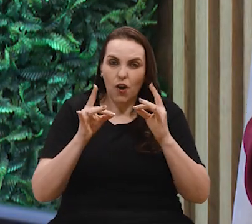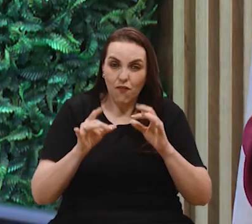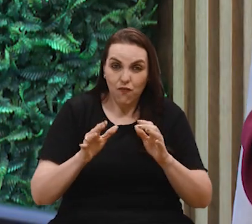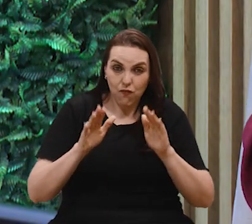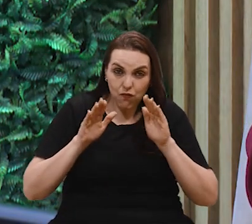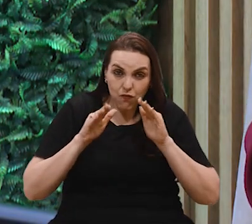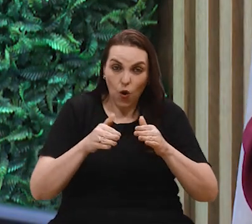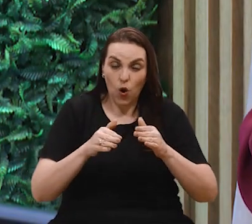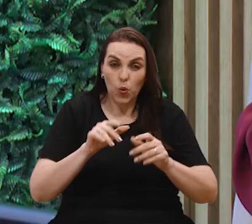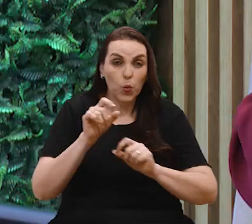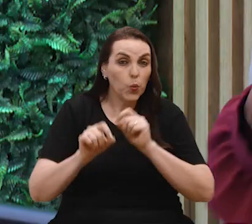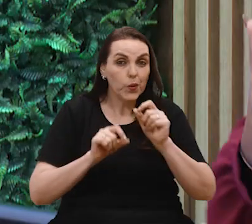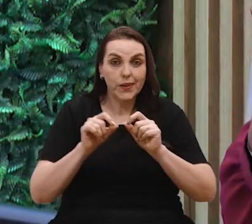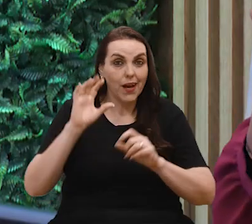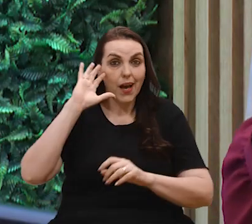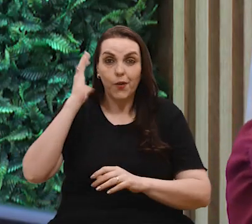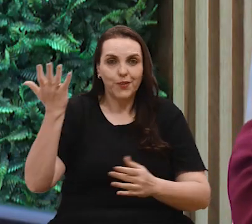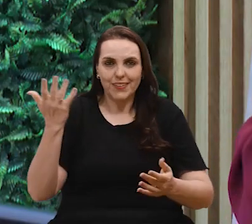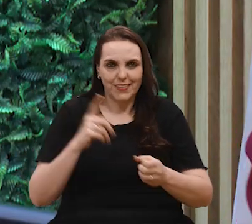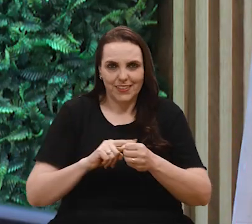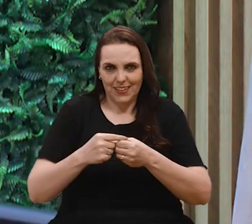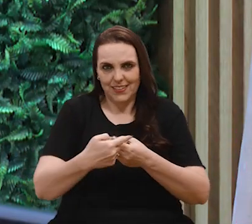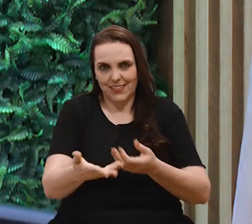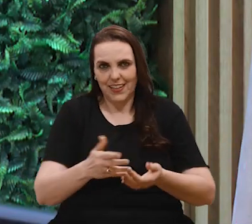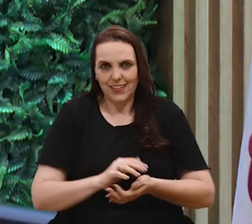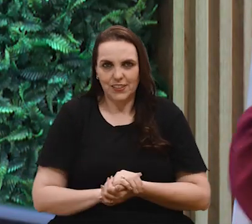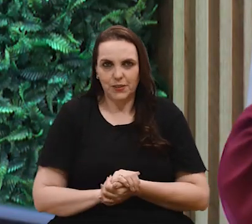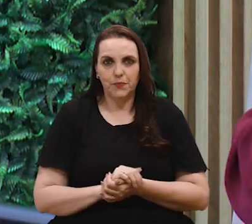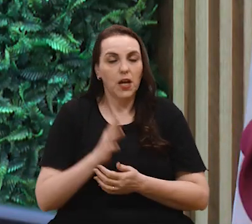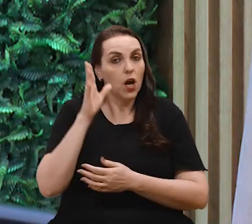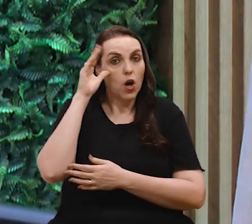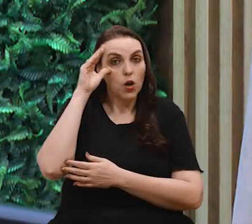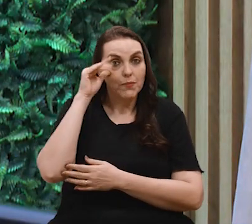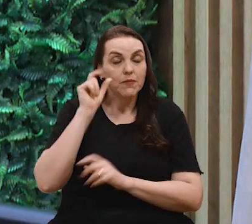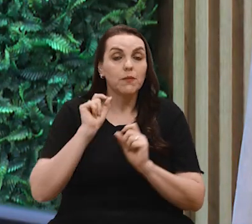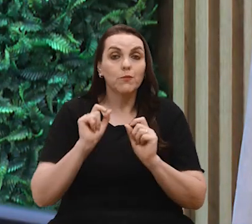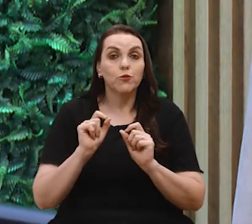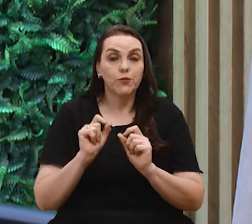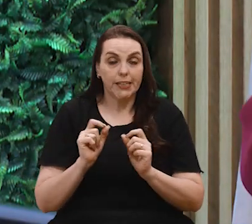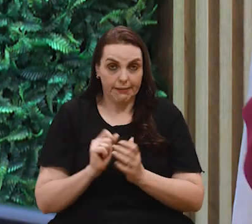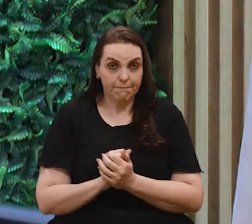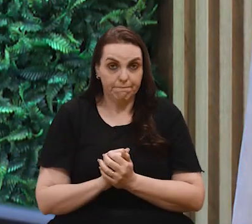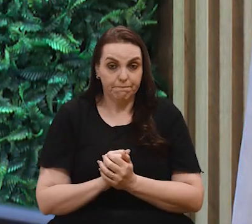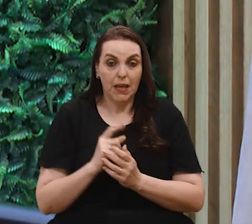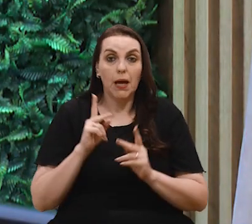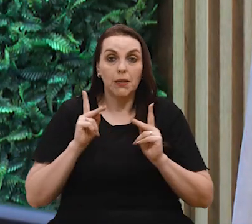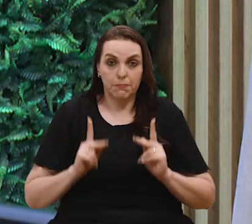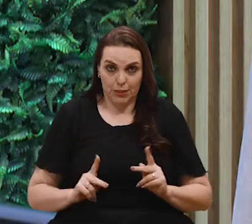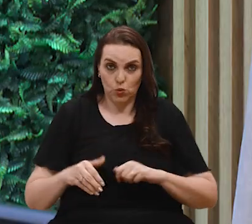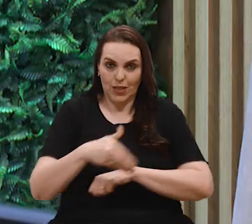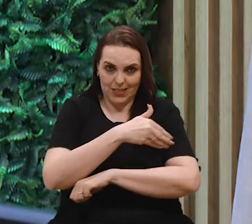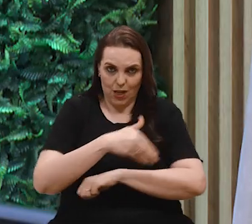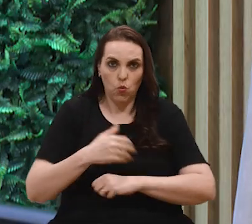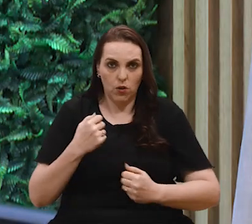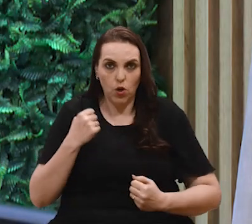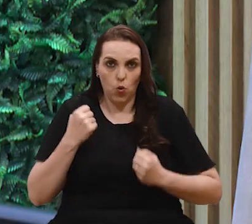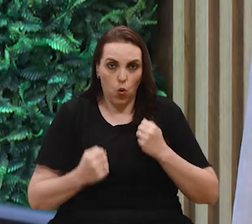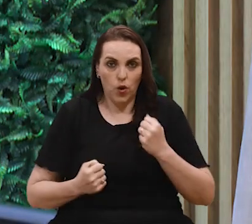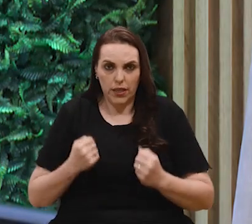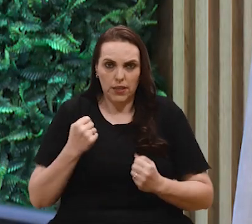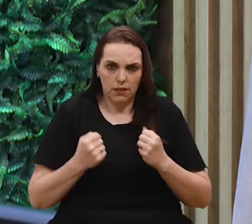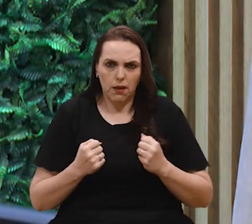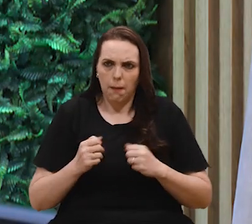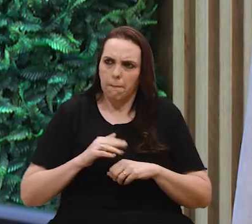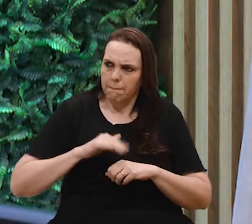muito focado no que está acontecendo na cidade, né? E a gente observa que os corredores de rua são cada vez